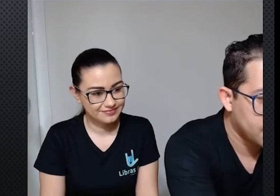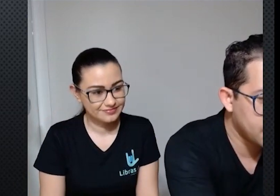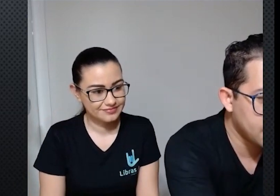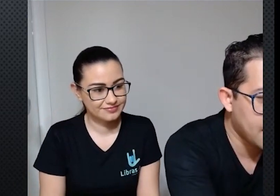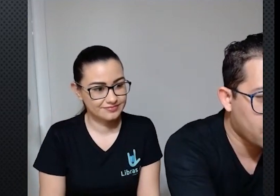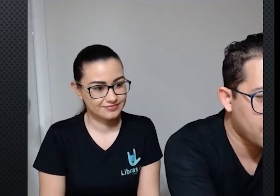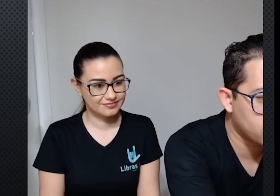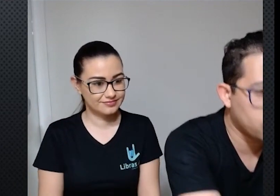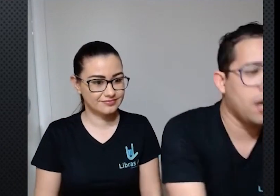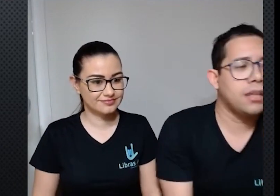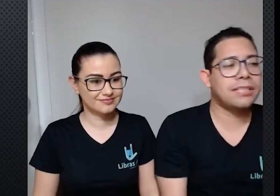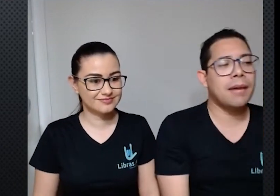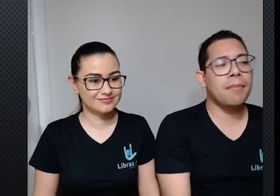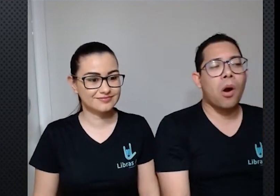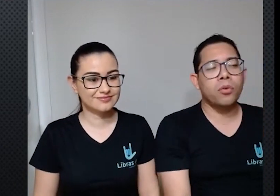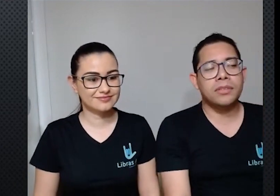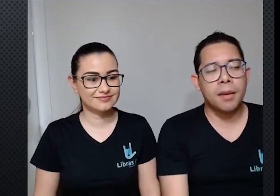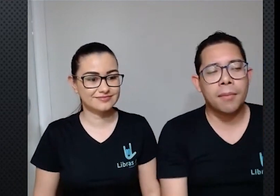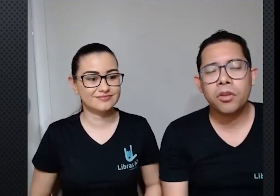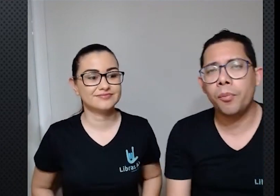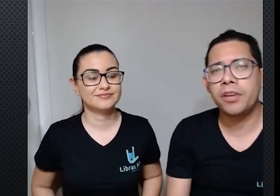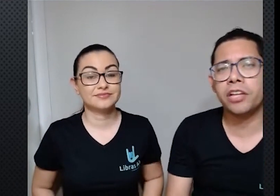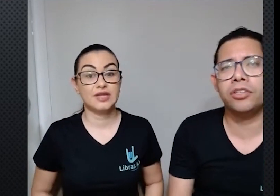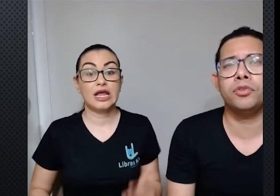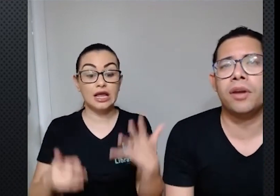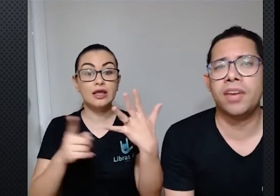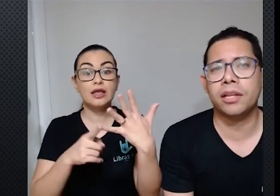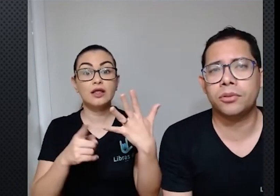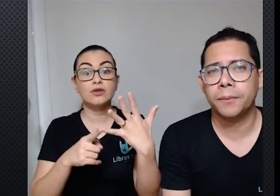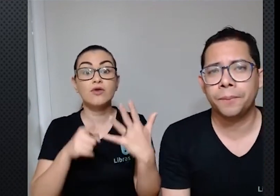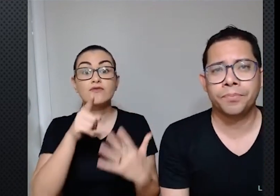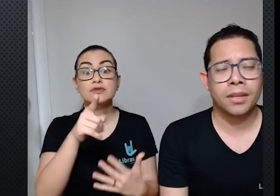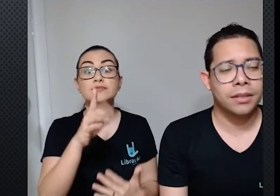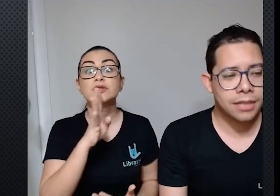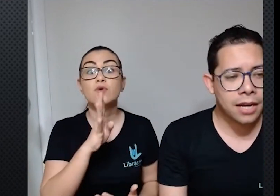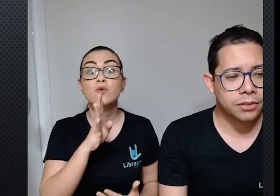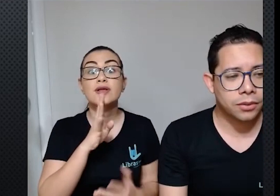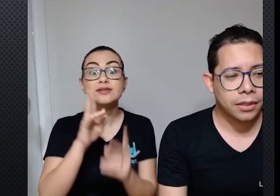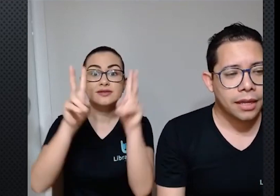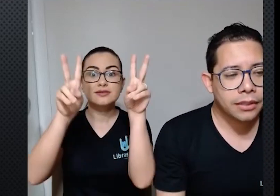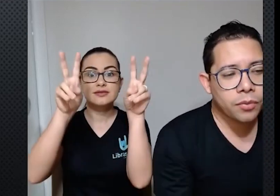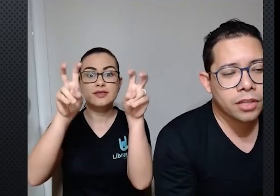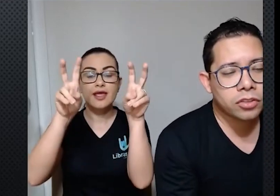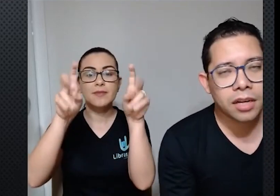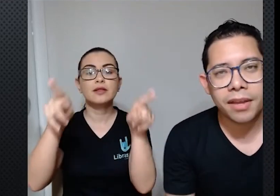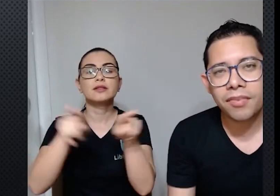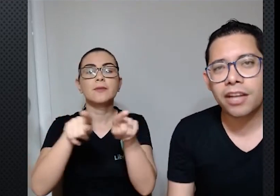dica, que olha só, saiba qual o tema e o objetivo do evento, certo? Então isso também vai